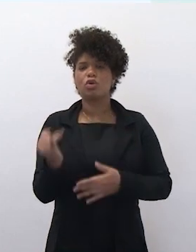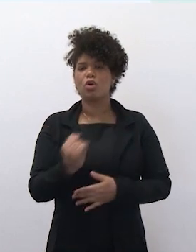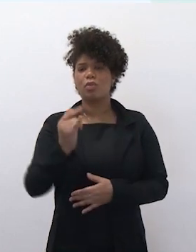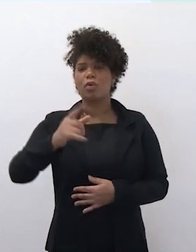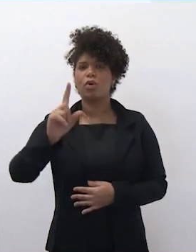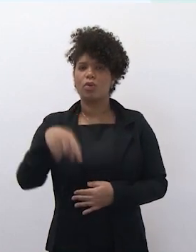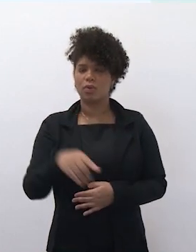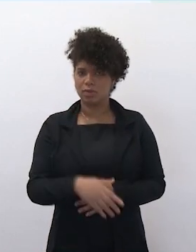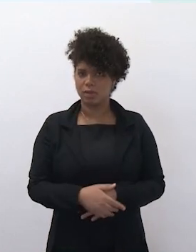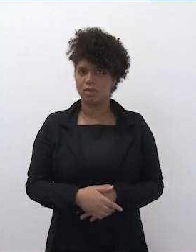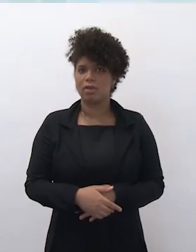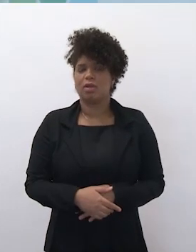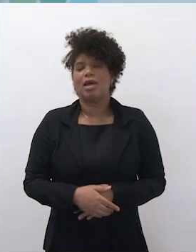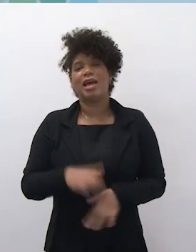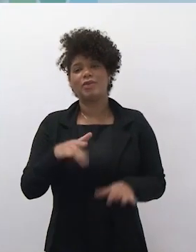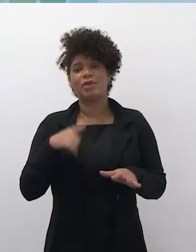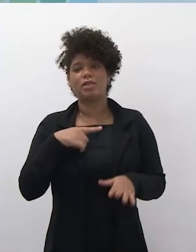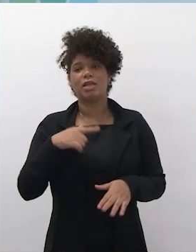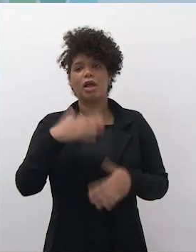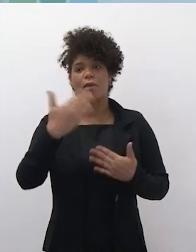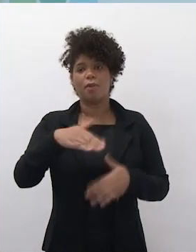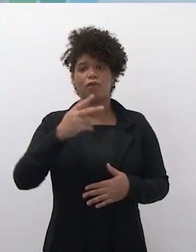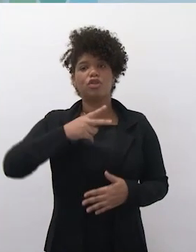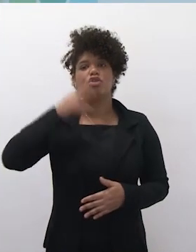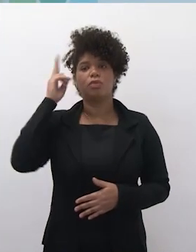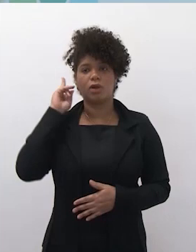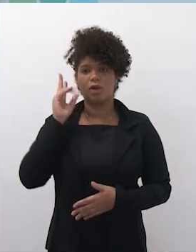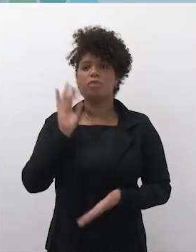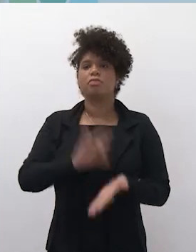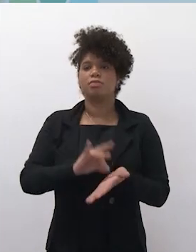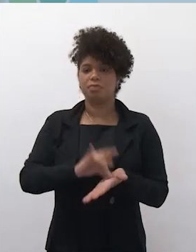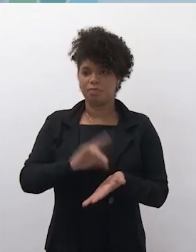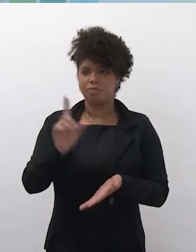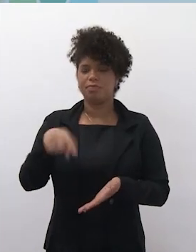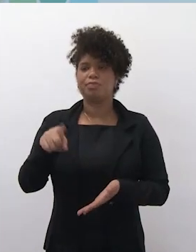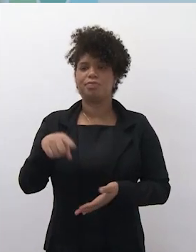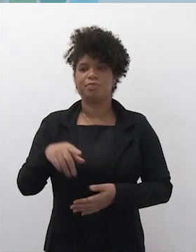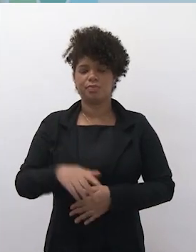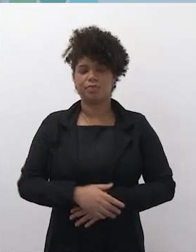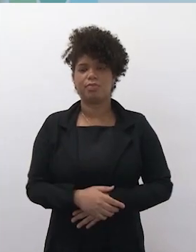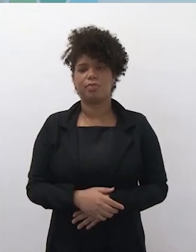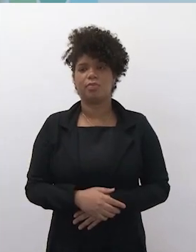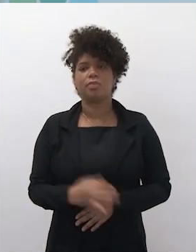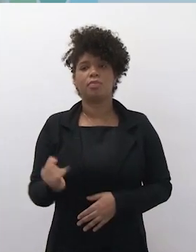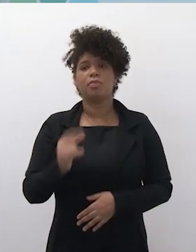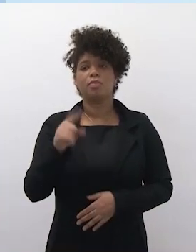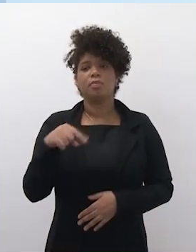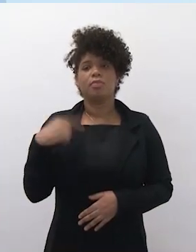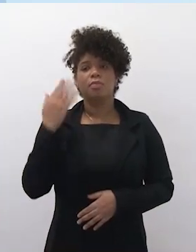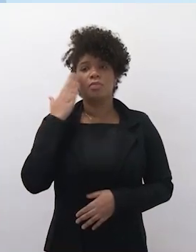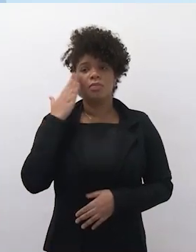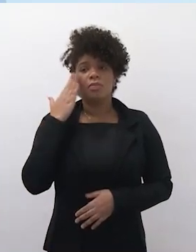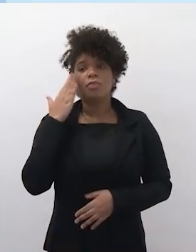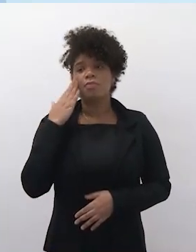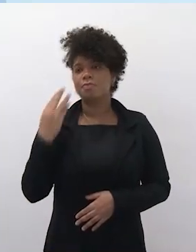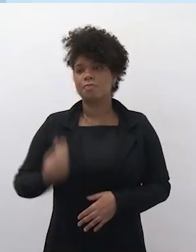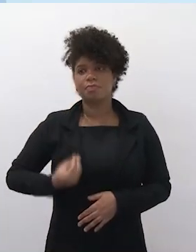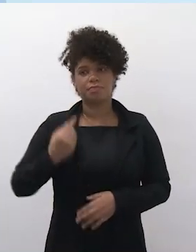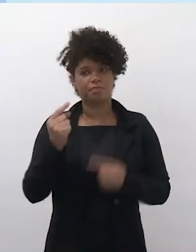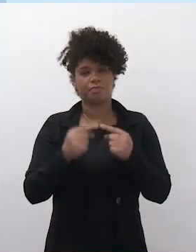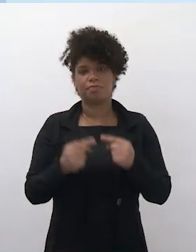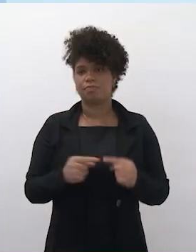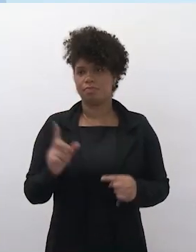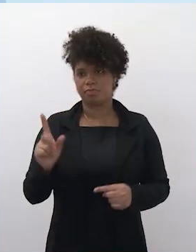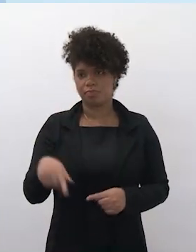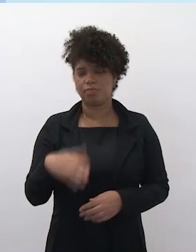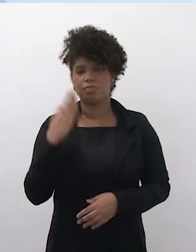que às vezes até caem no vestibular, né? Exatamente. Então, e é bem importante você saber disso para a vida mesmo também, né?